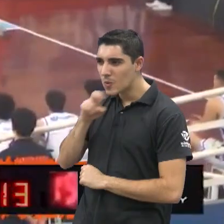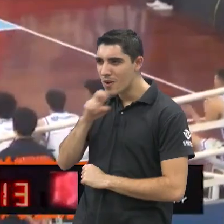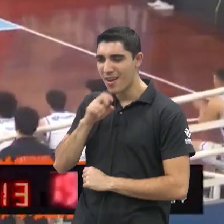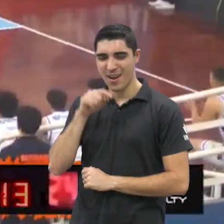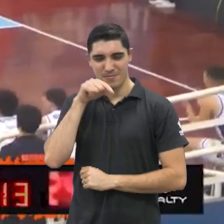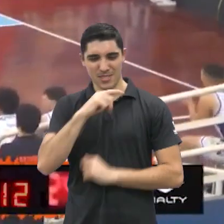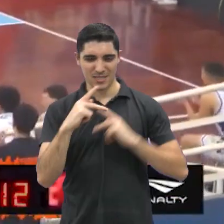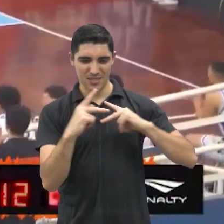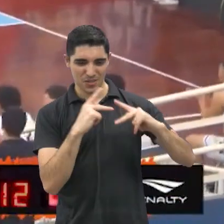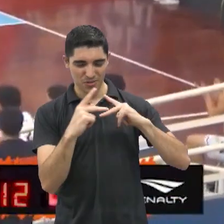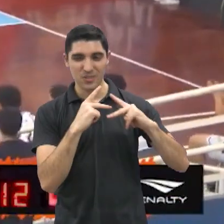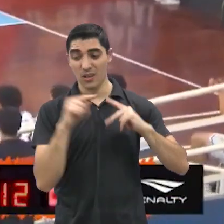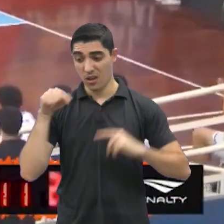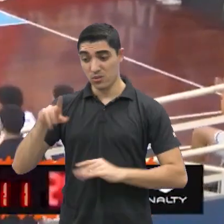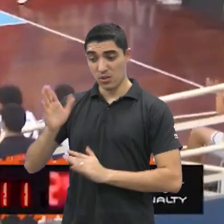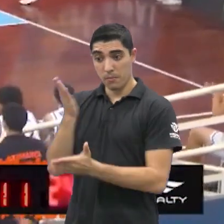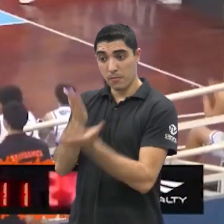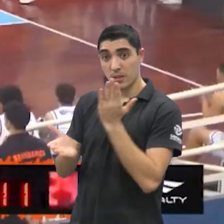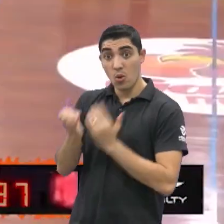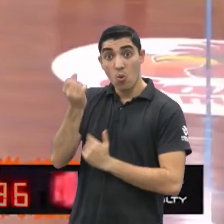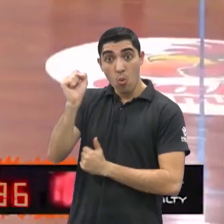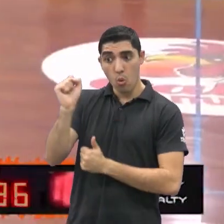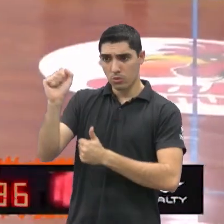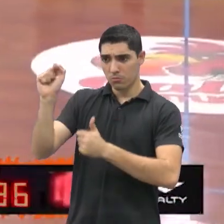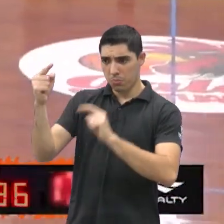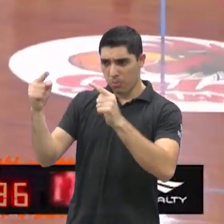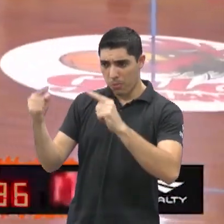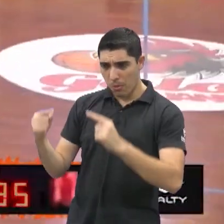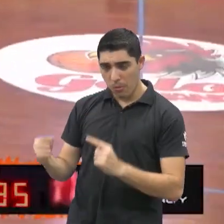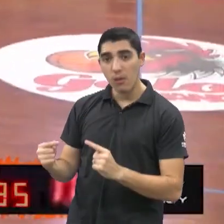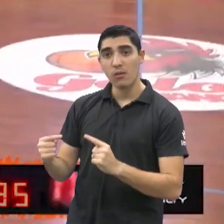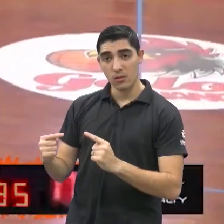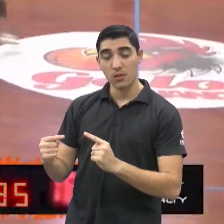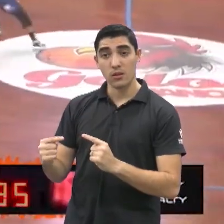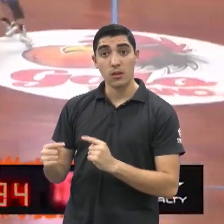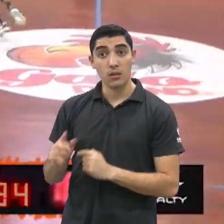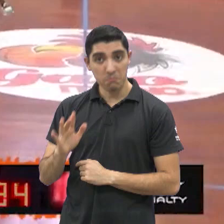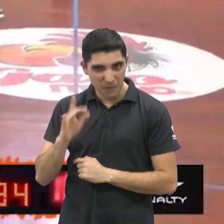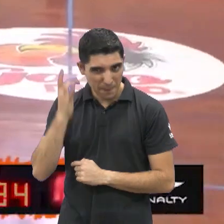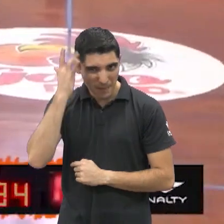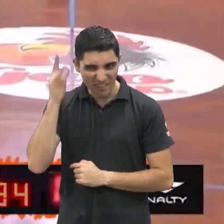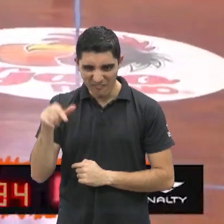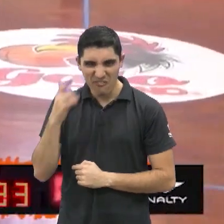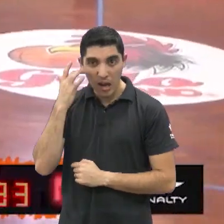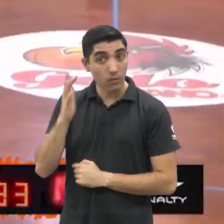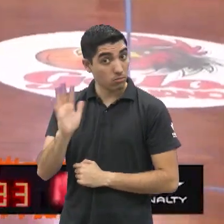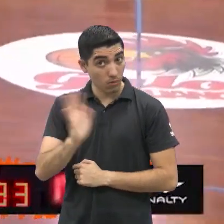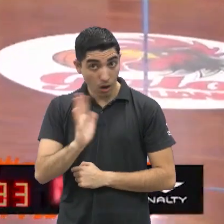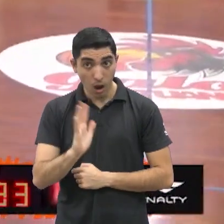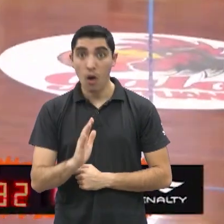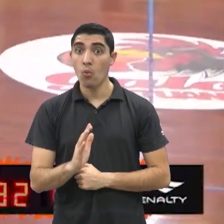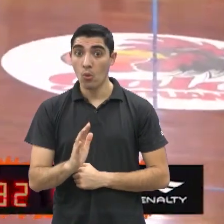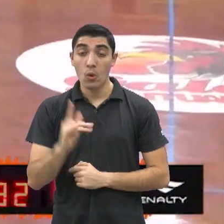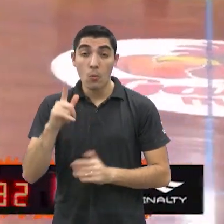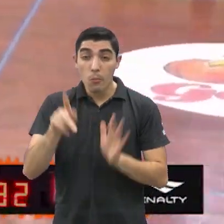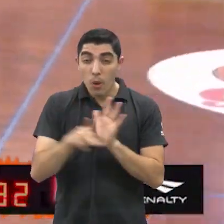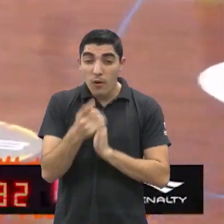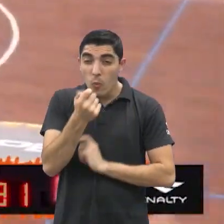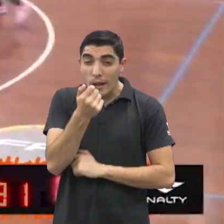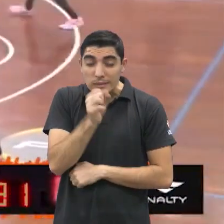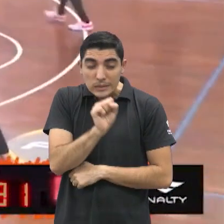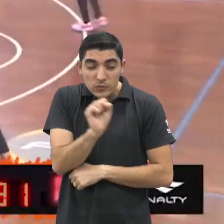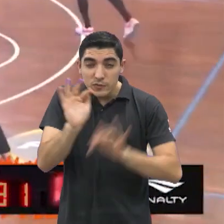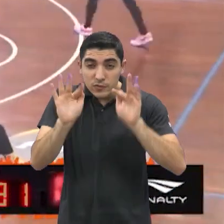8 derrotas em 9 jogos disputados na fase de classificação. Que nada, a partida foi decidida nos segundos finais, com o São